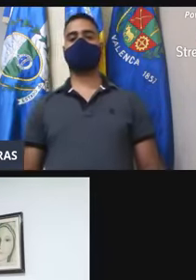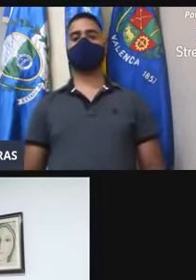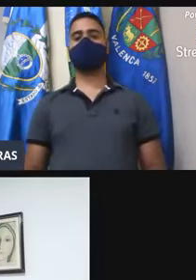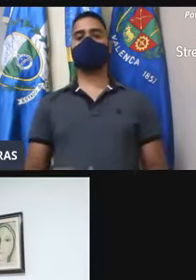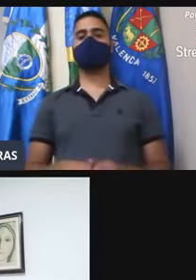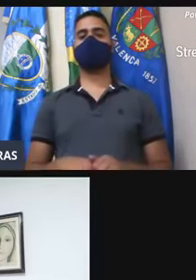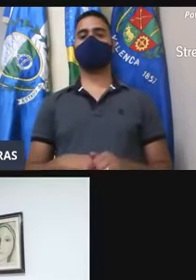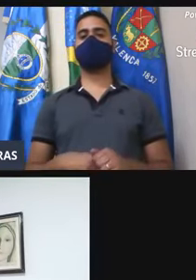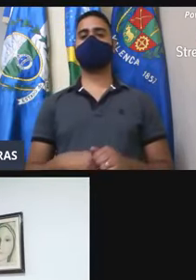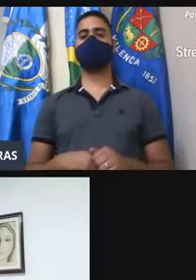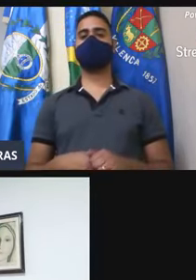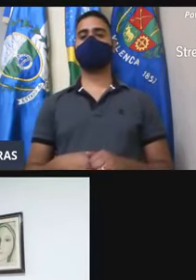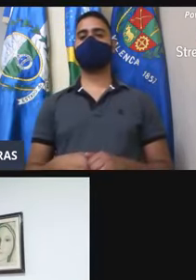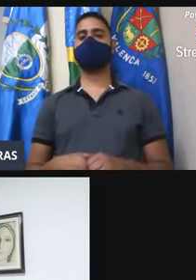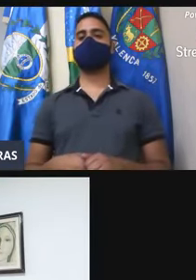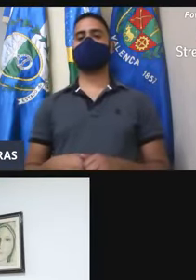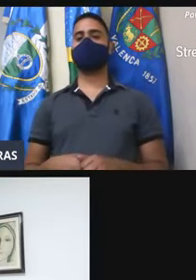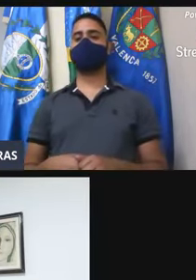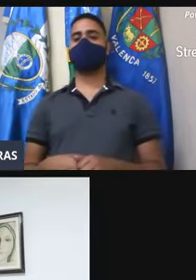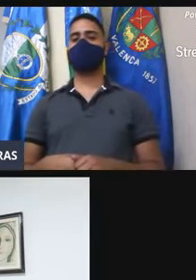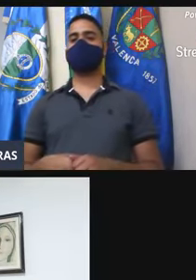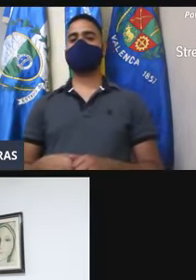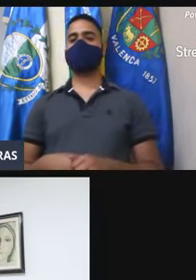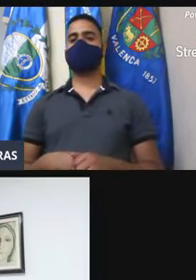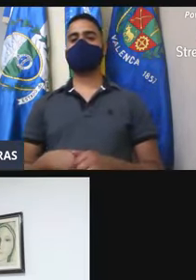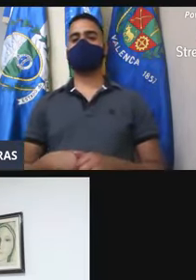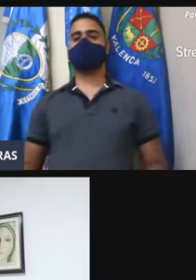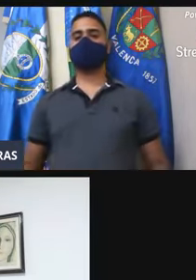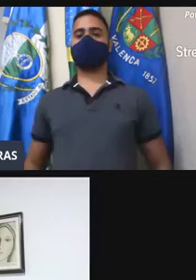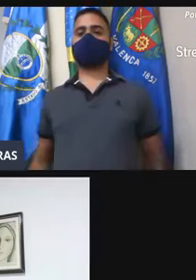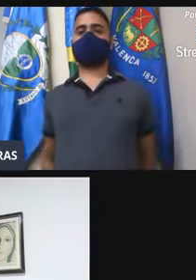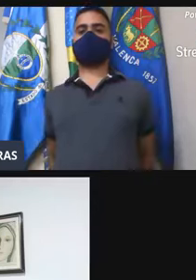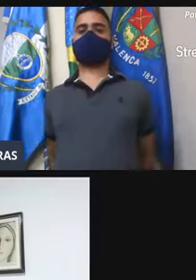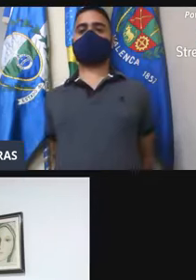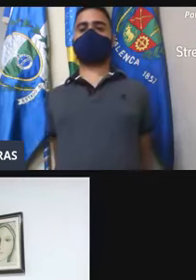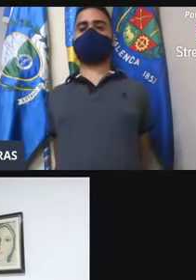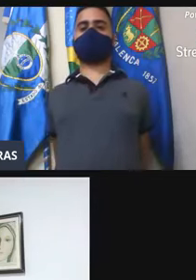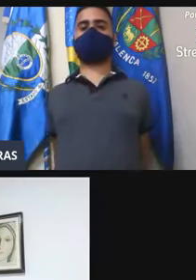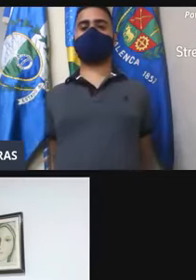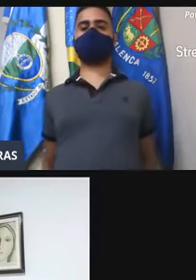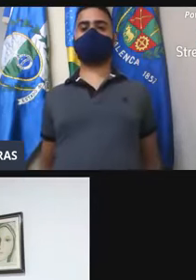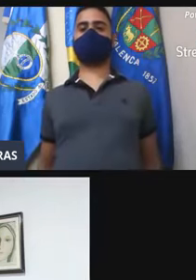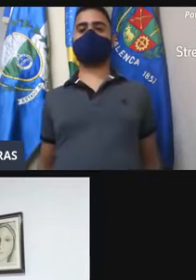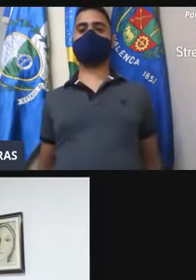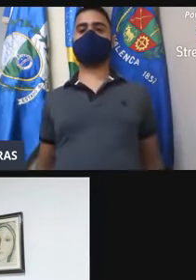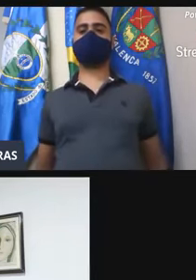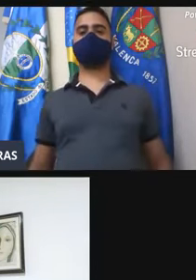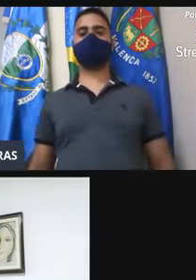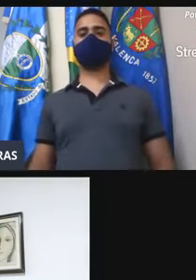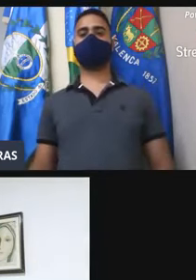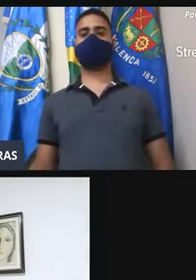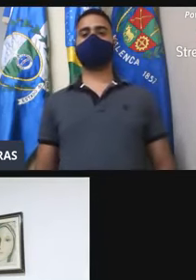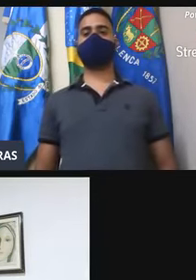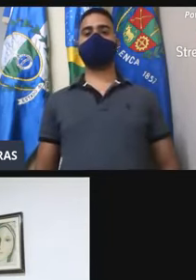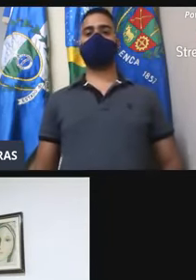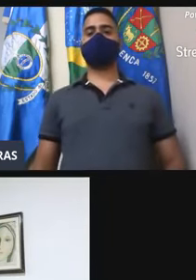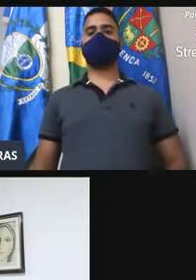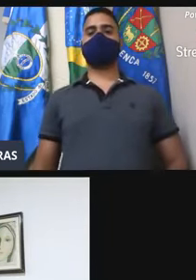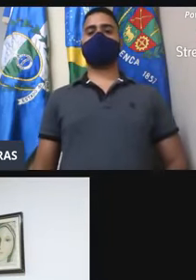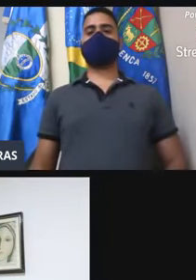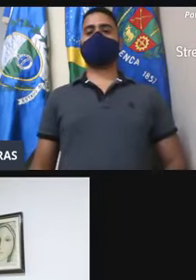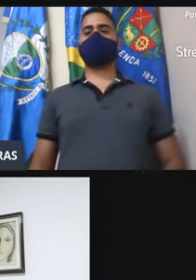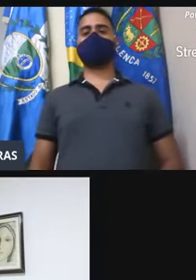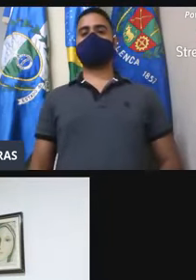noite. Salve. Secretária Denise, boa noite, assistência. Boa noite que trabalha junto com a secretária. Faz